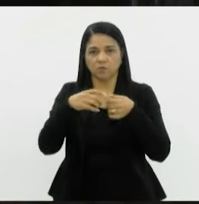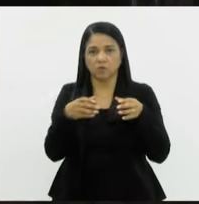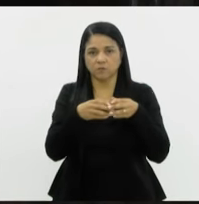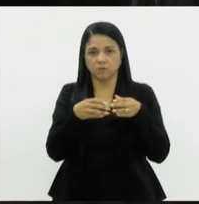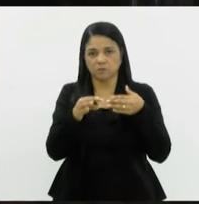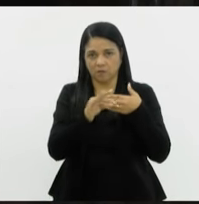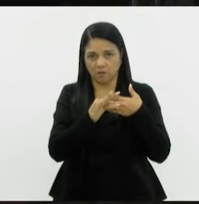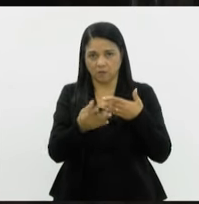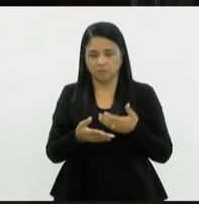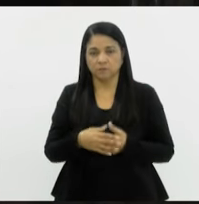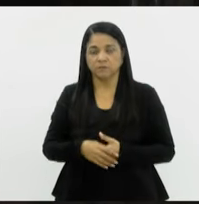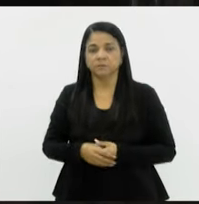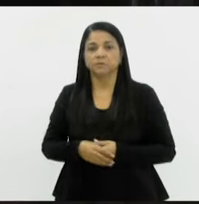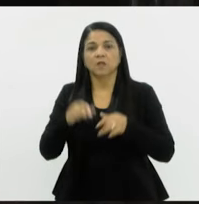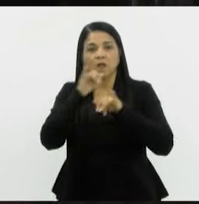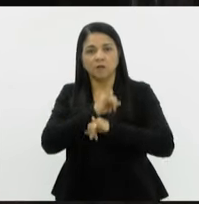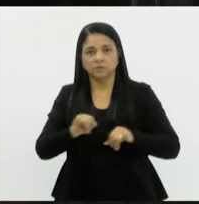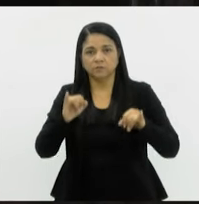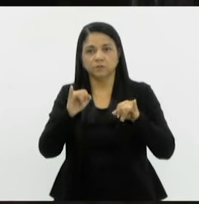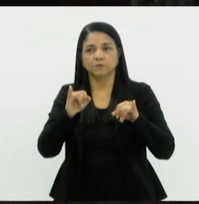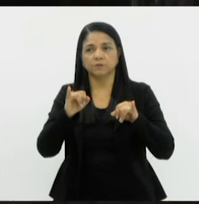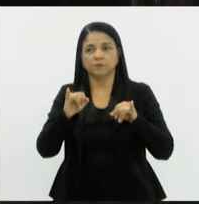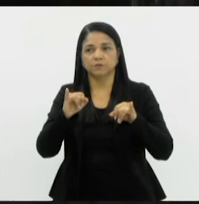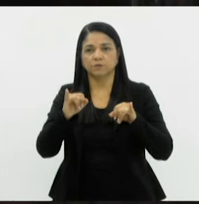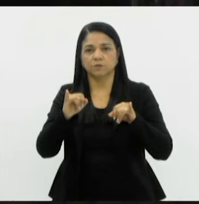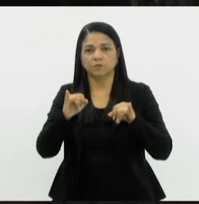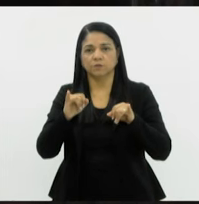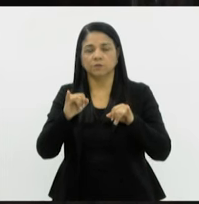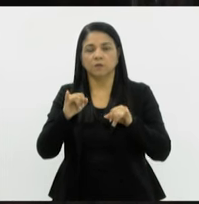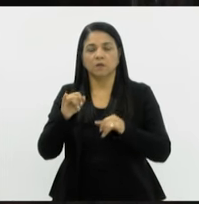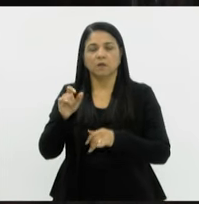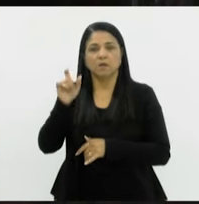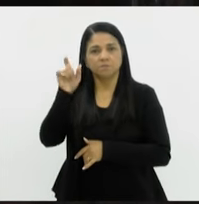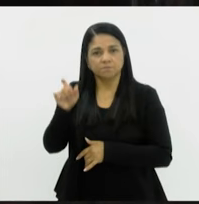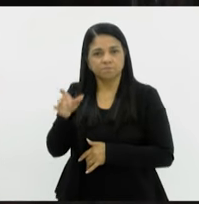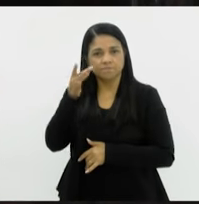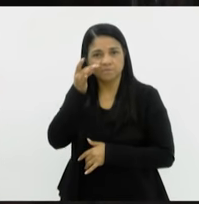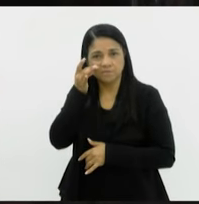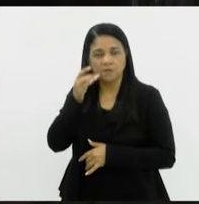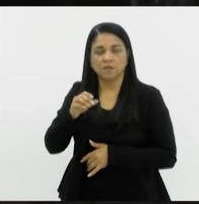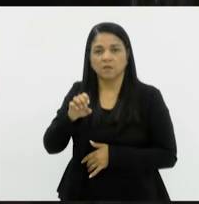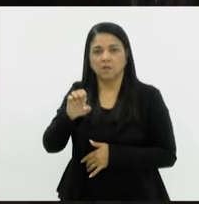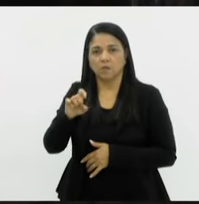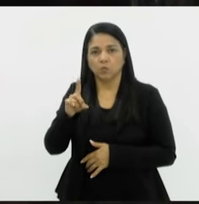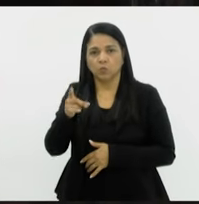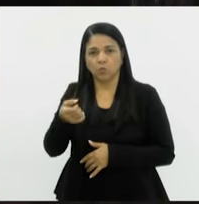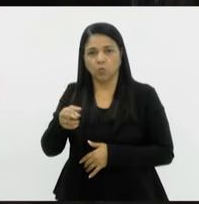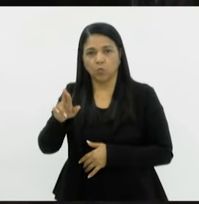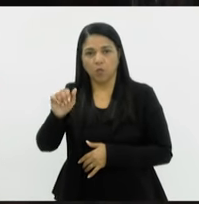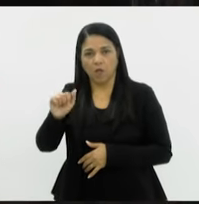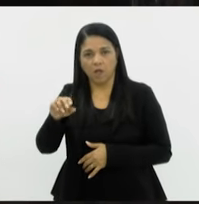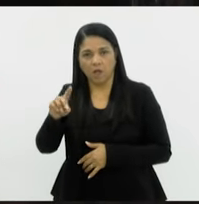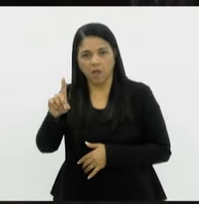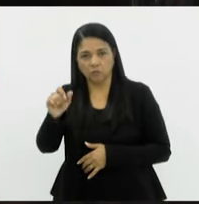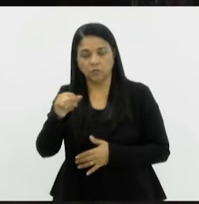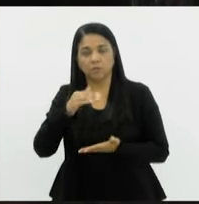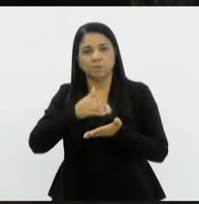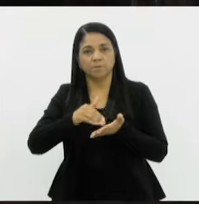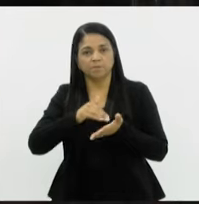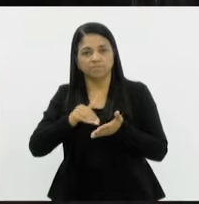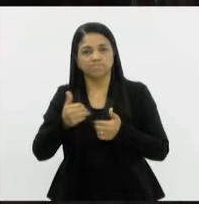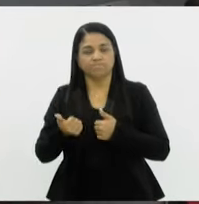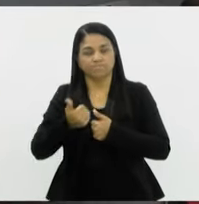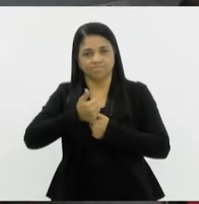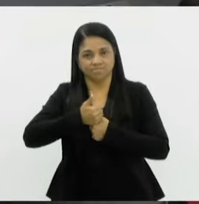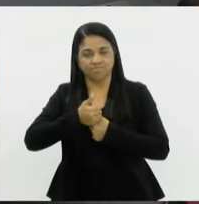às comissões. Anunciar a presença do Eduardo Feital, subsecretário do Governo do Estado, no nosso plenário.